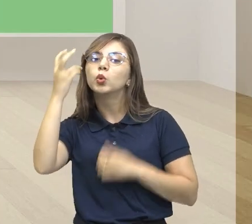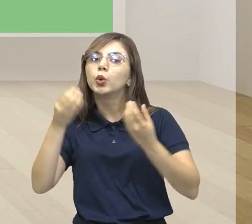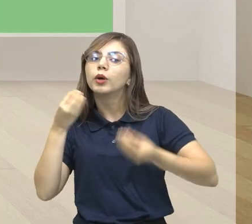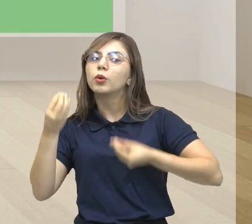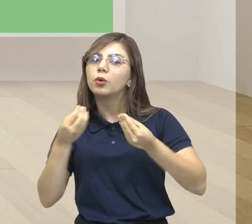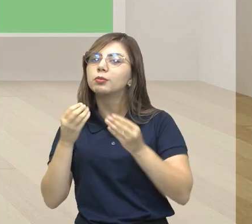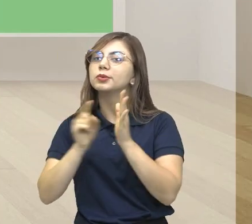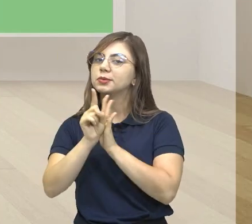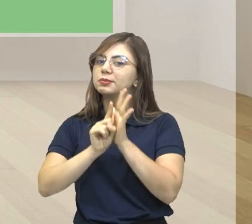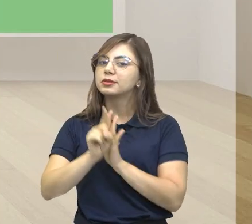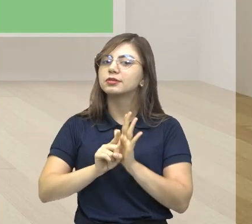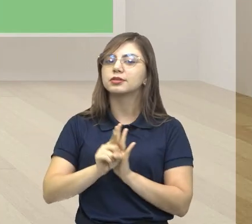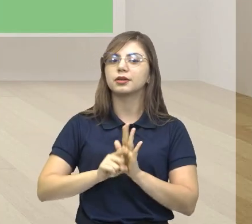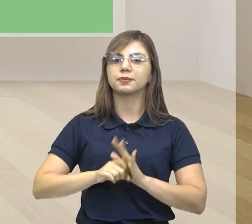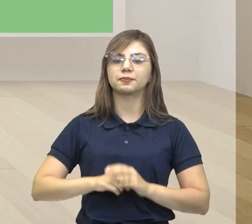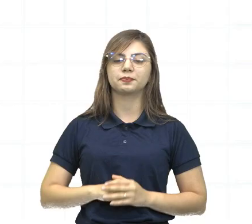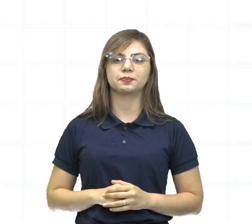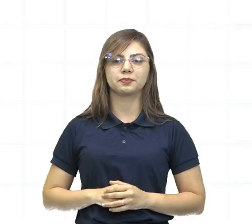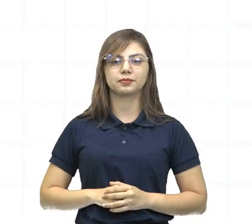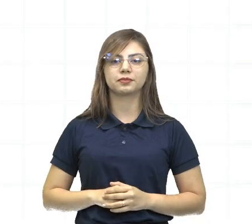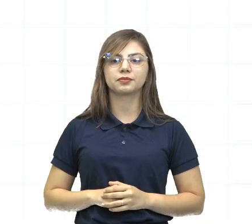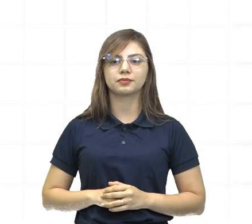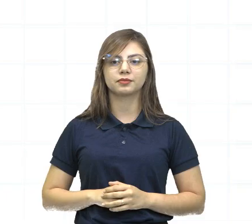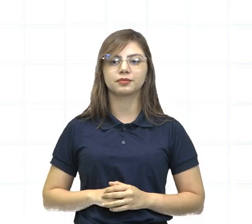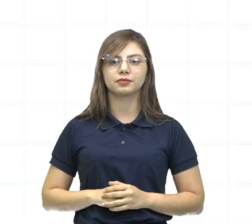dar uma olhadinha no Low Context Culture agora.